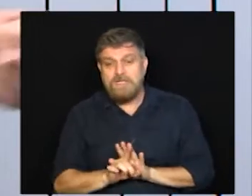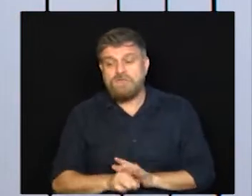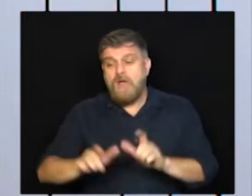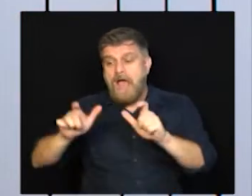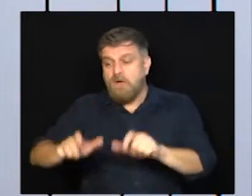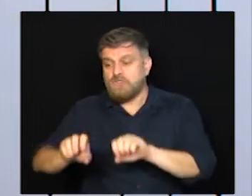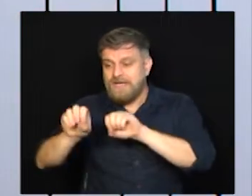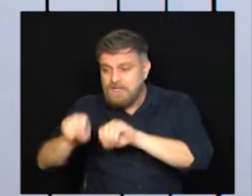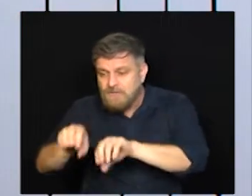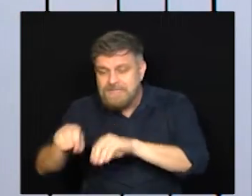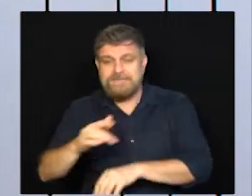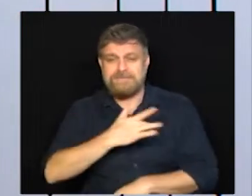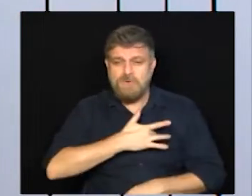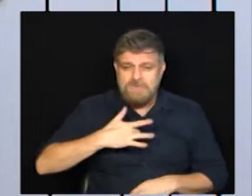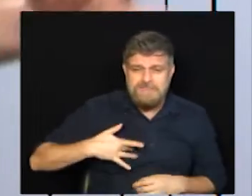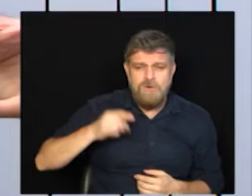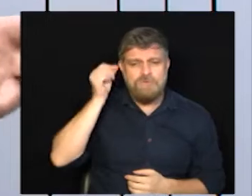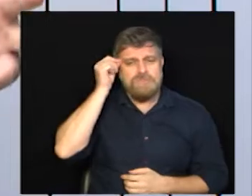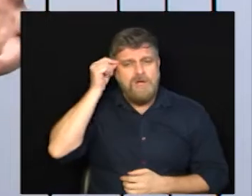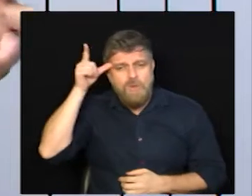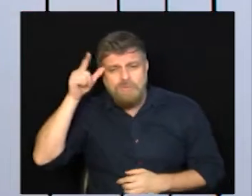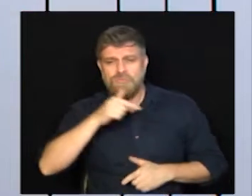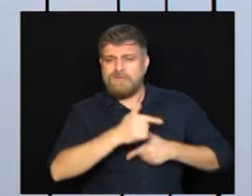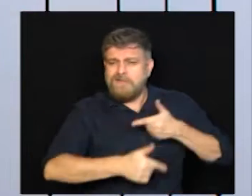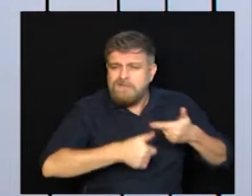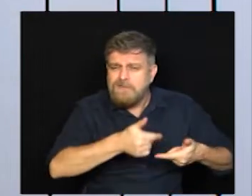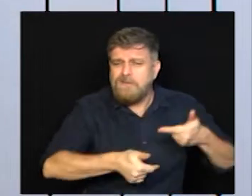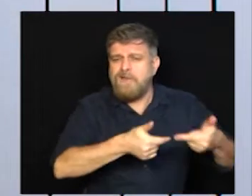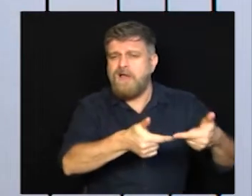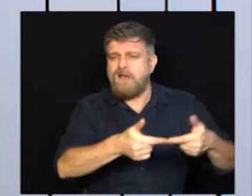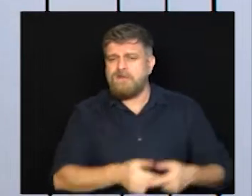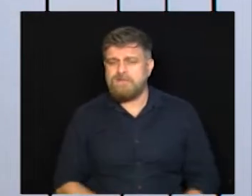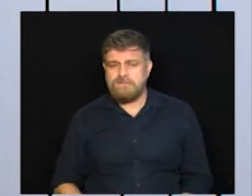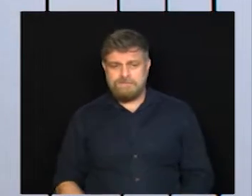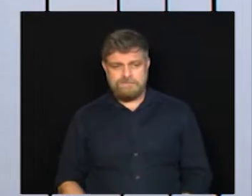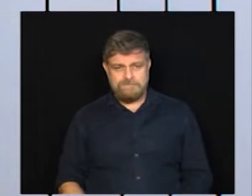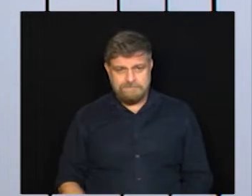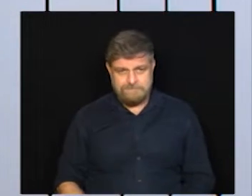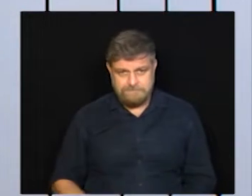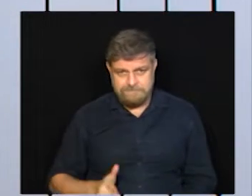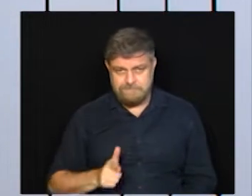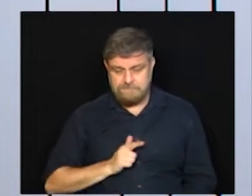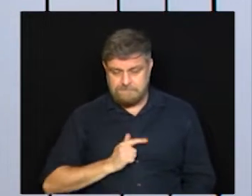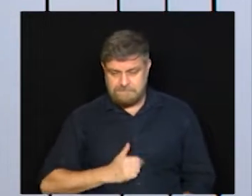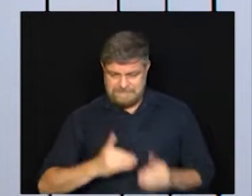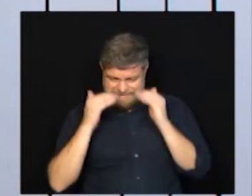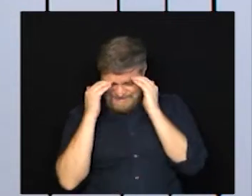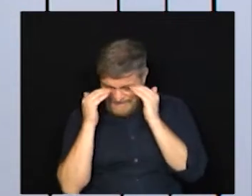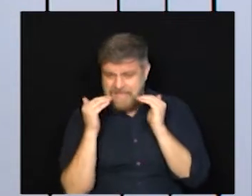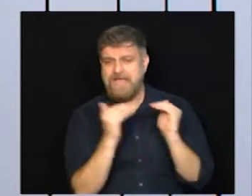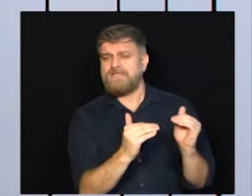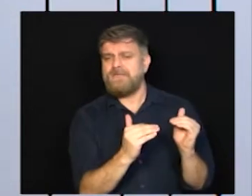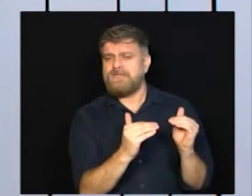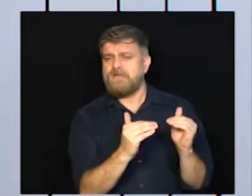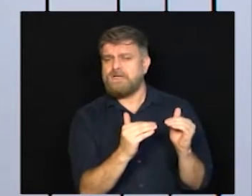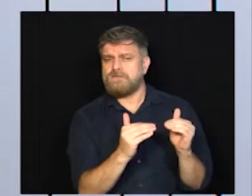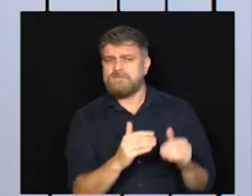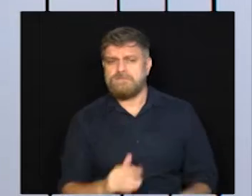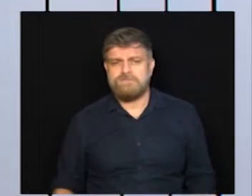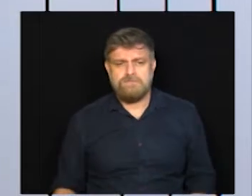na saúde, na cultura, no trabalho, eles possam ser respeitados, né,